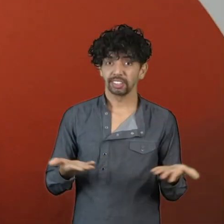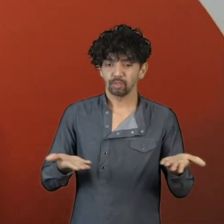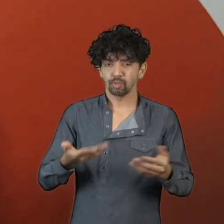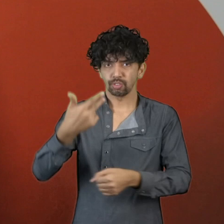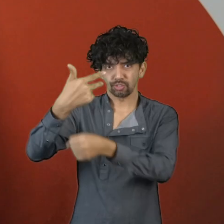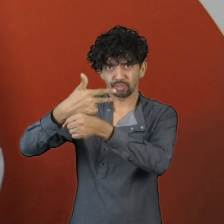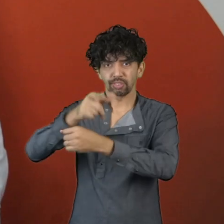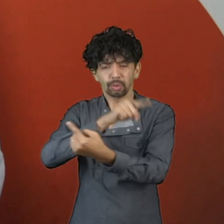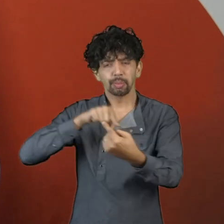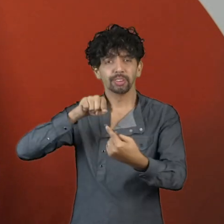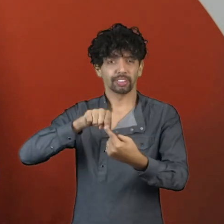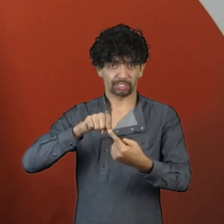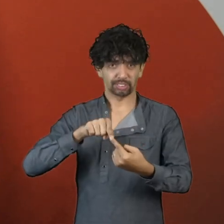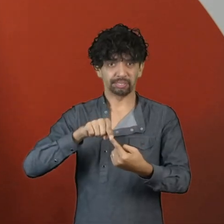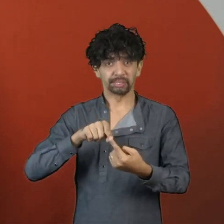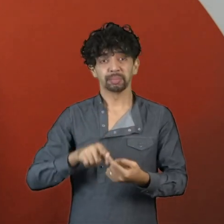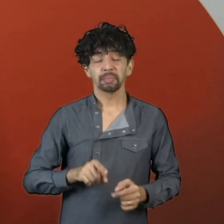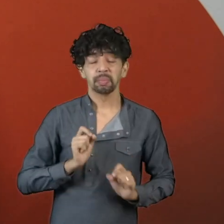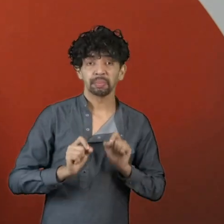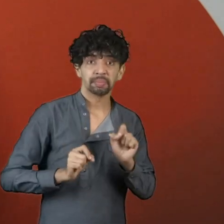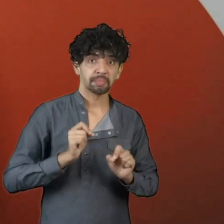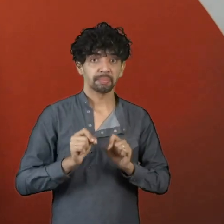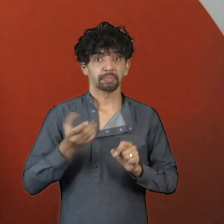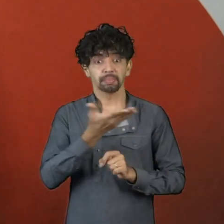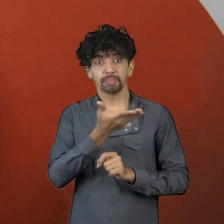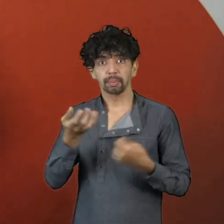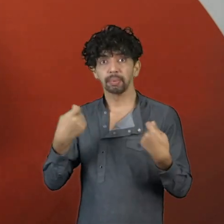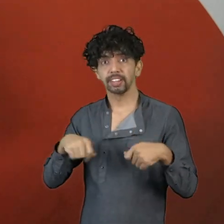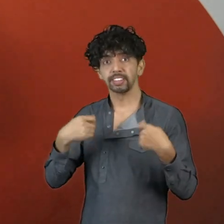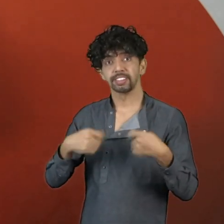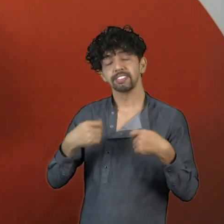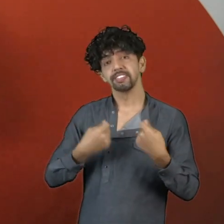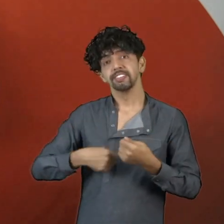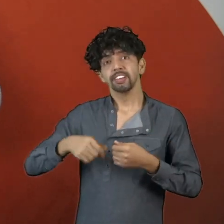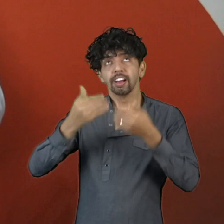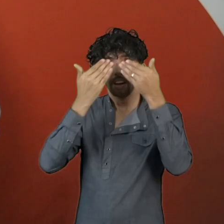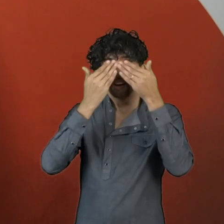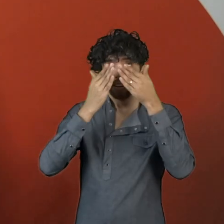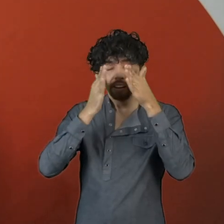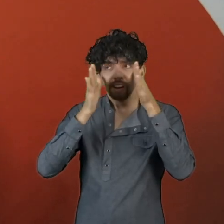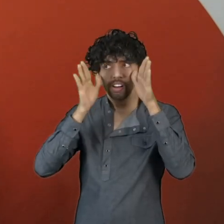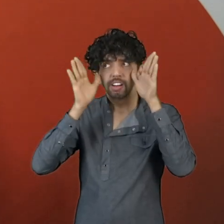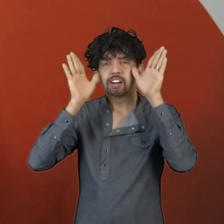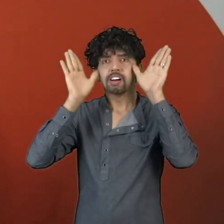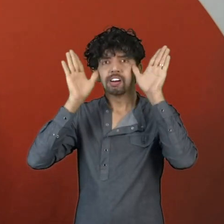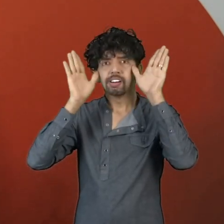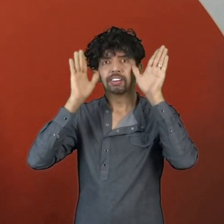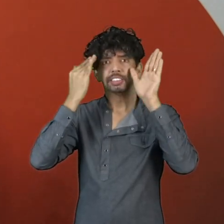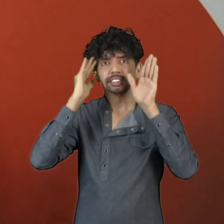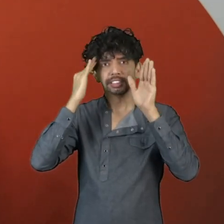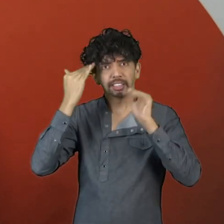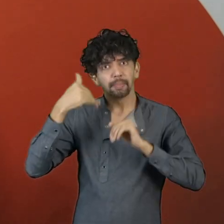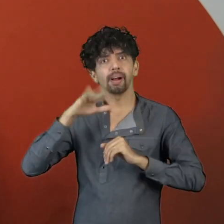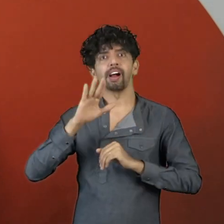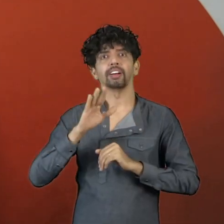O vídeo de hoje tem esse propósito, trazer para você a possibilidade de enxergar mais.